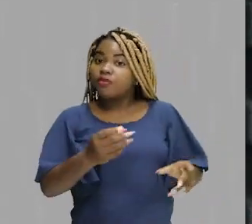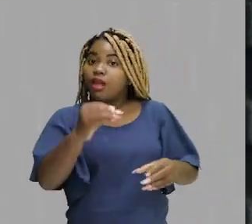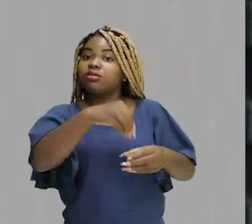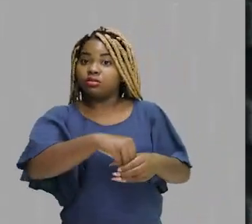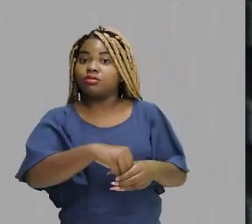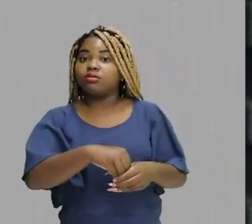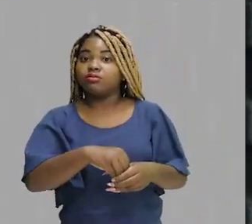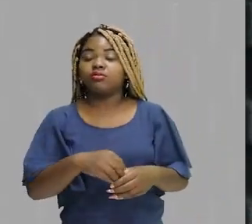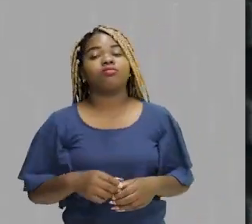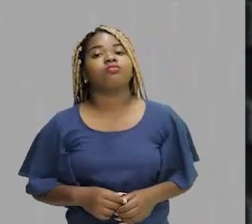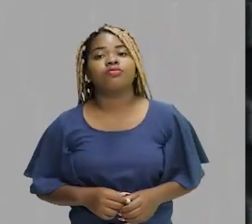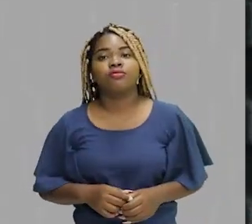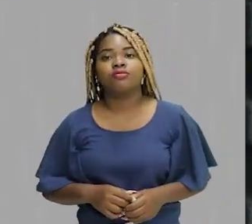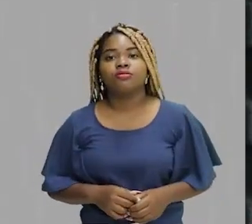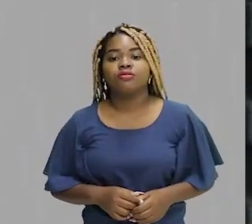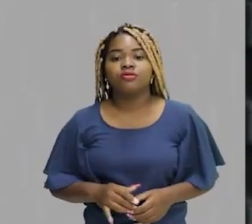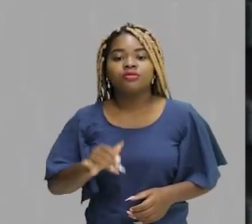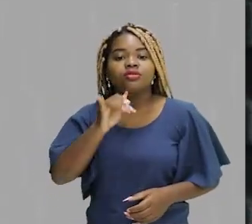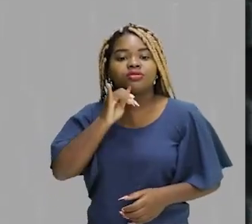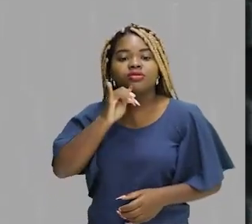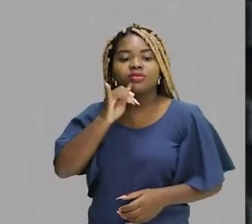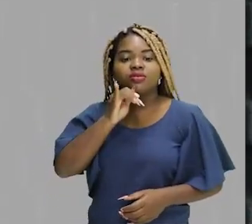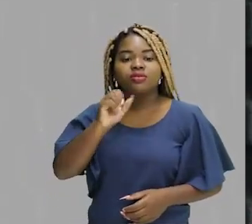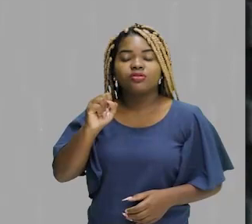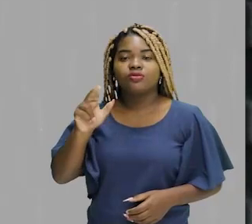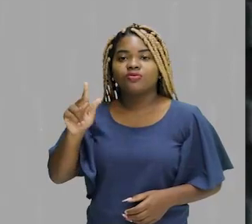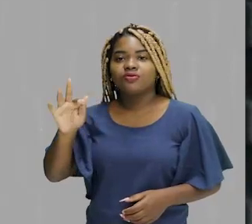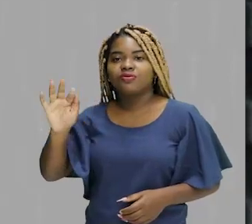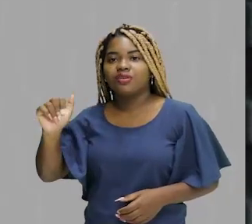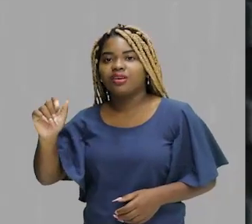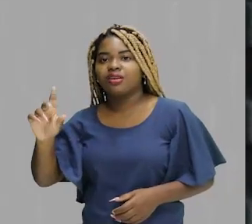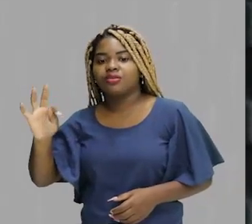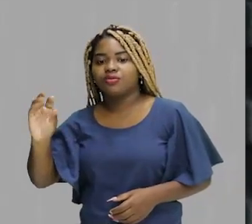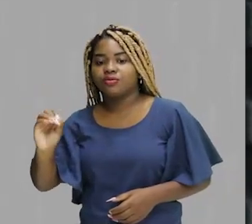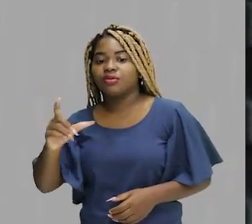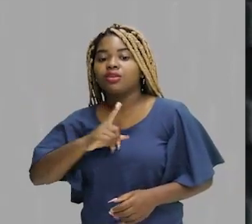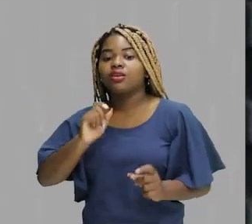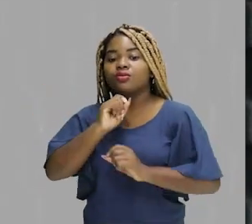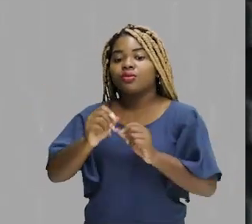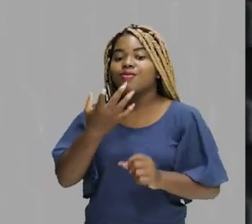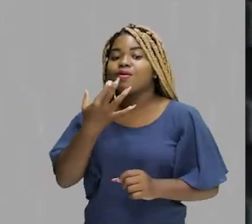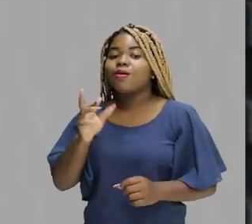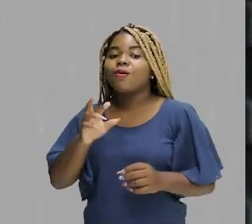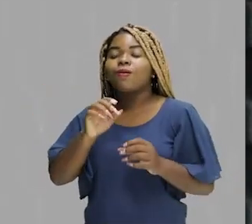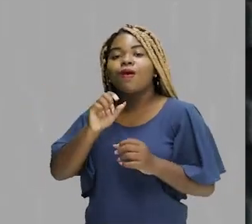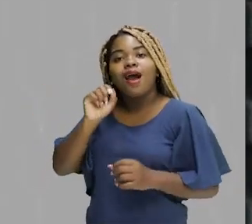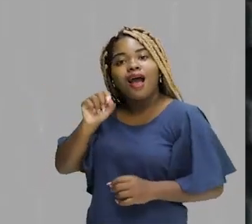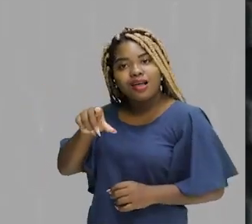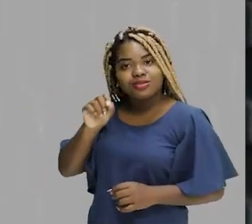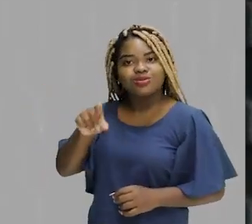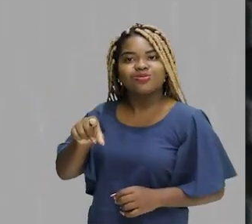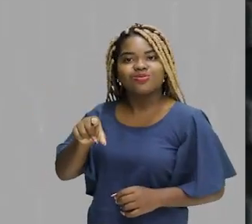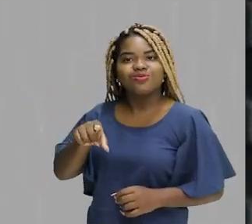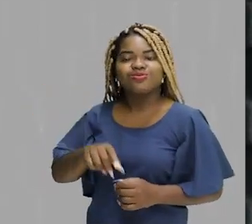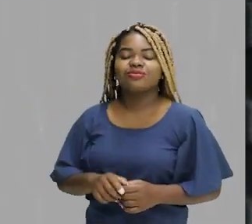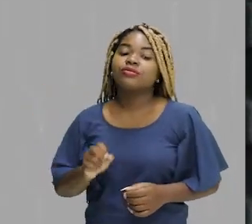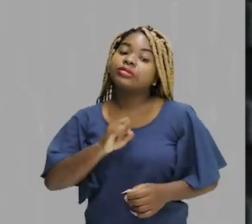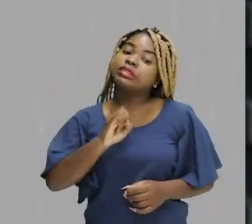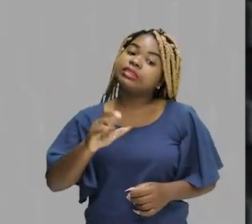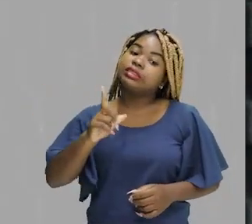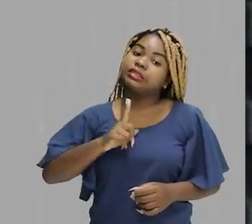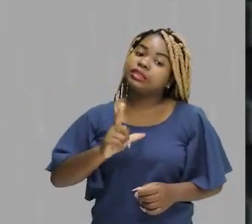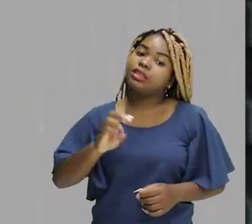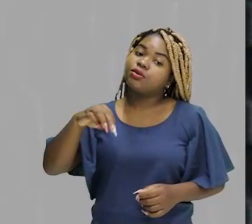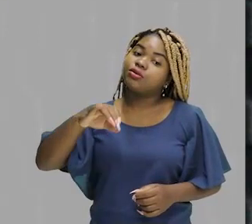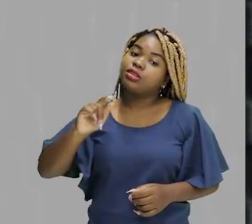exemplo, se tiver o sulfato de cobre, então vai dar aquela coloração azul. O cobre ele tem essa característica. Se tiver o